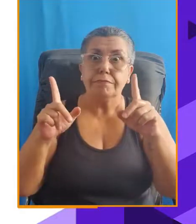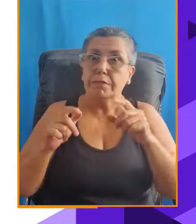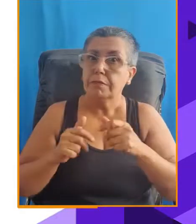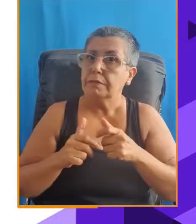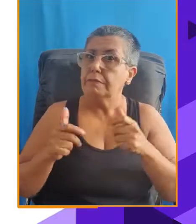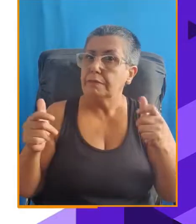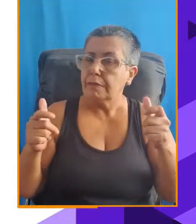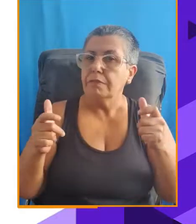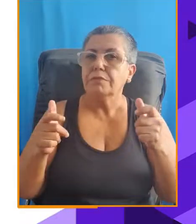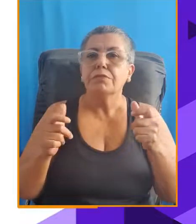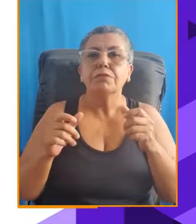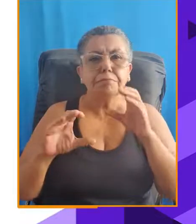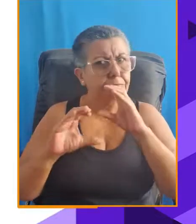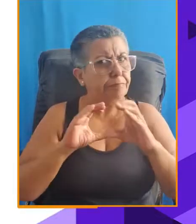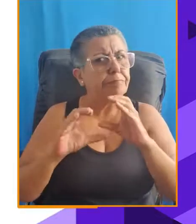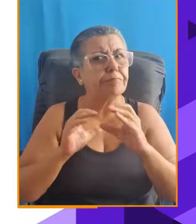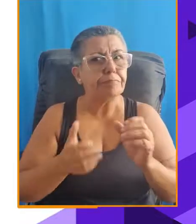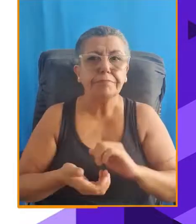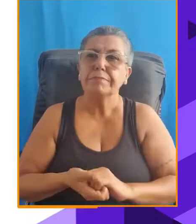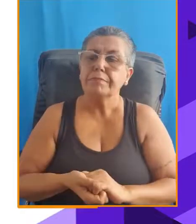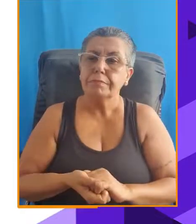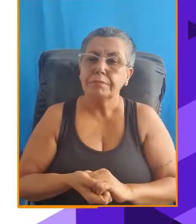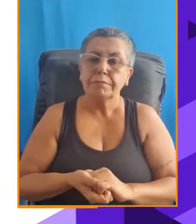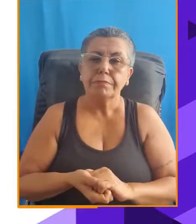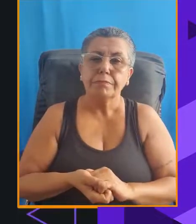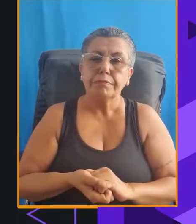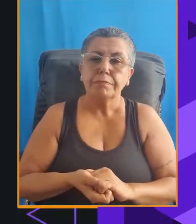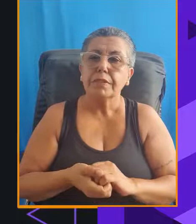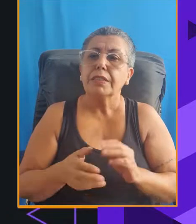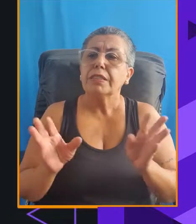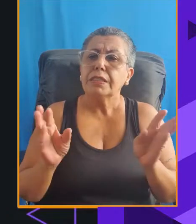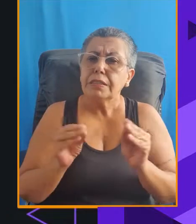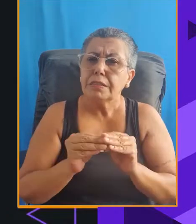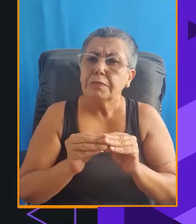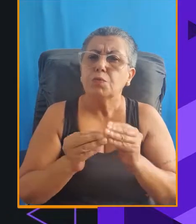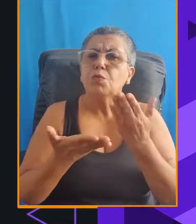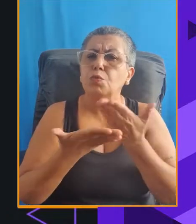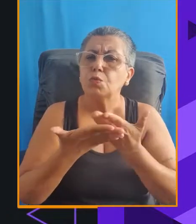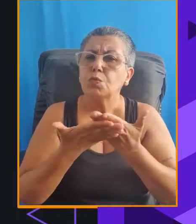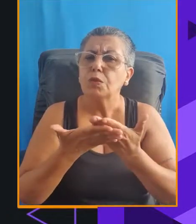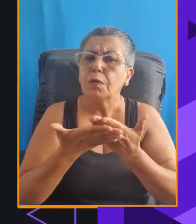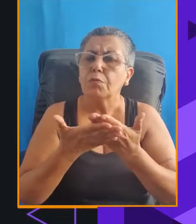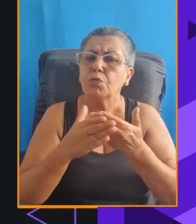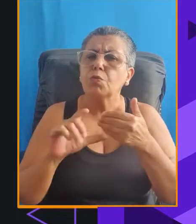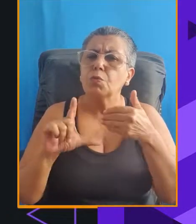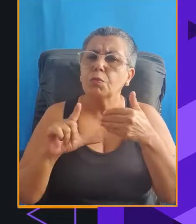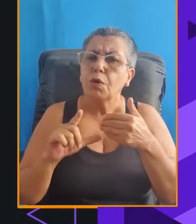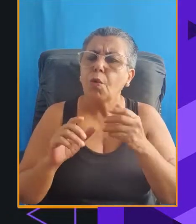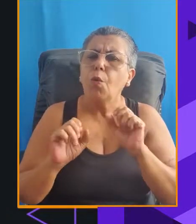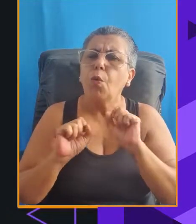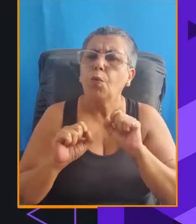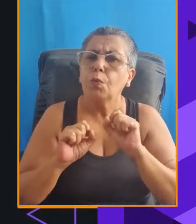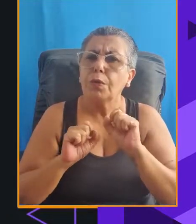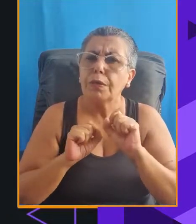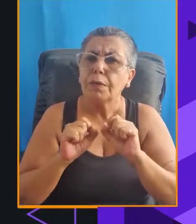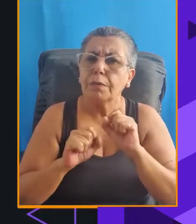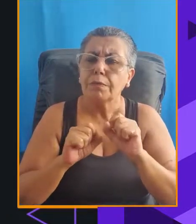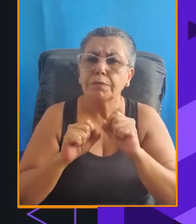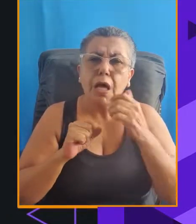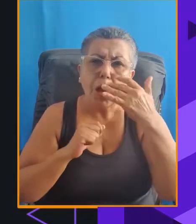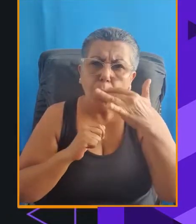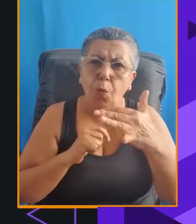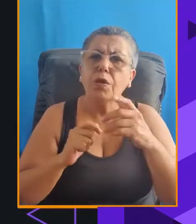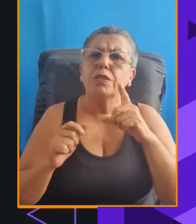bem grande na sua comunicação. Em síntese, o que vimos nessa videoaula foram: